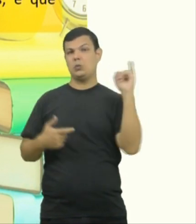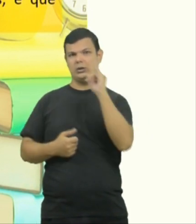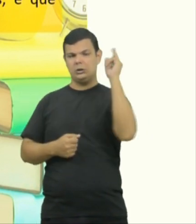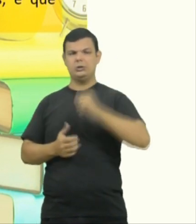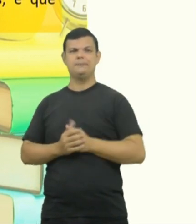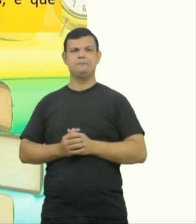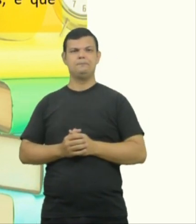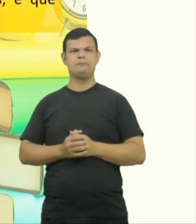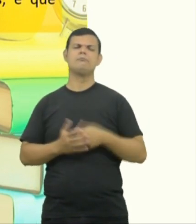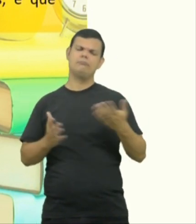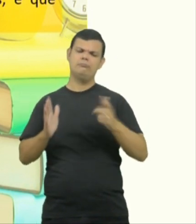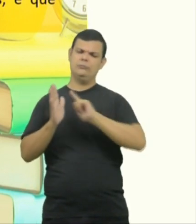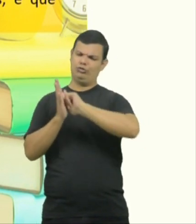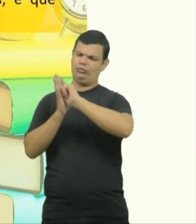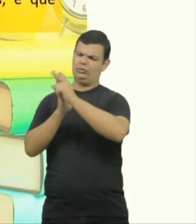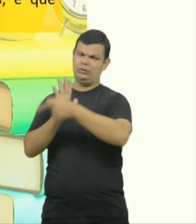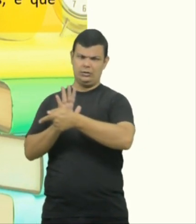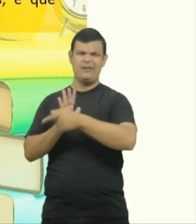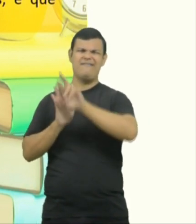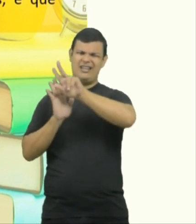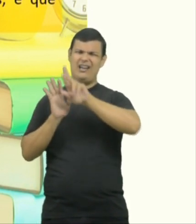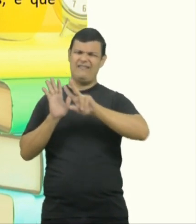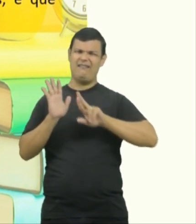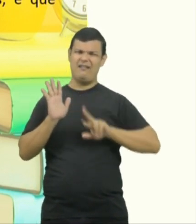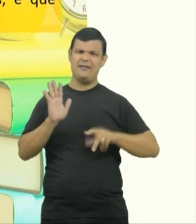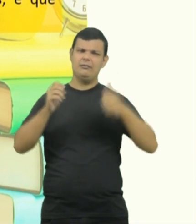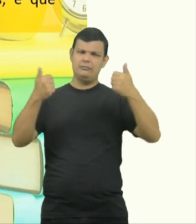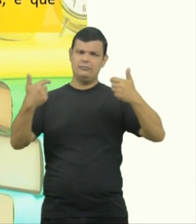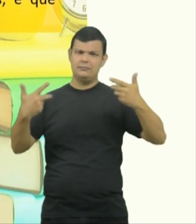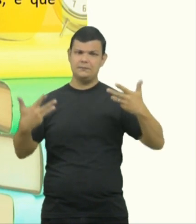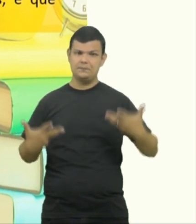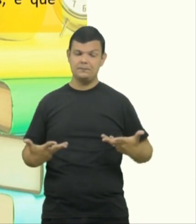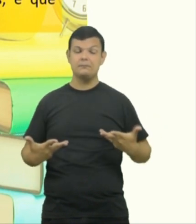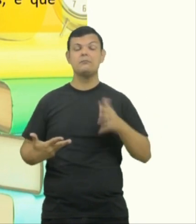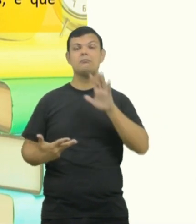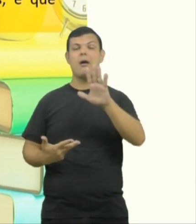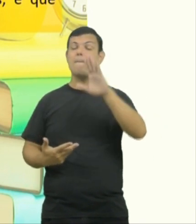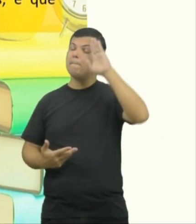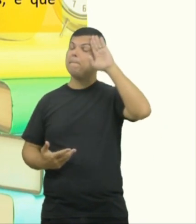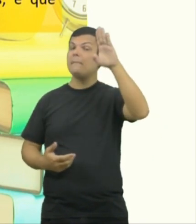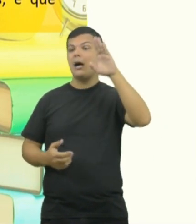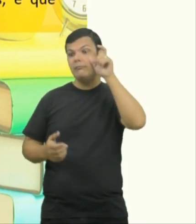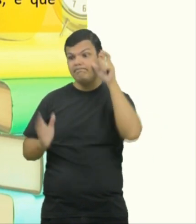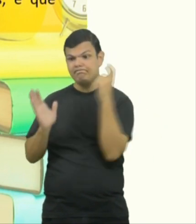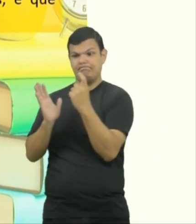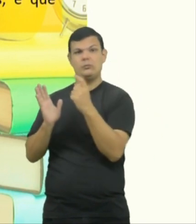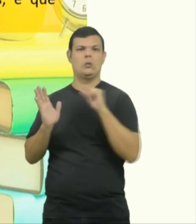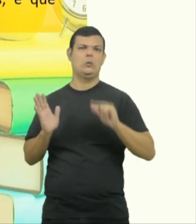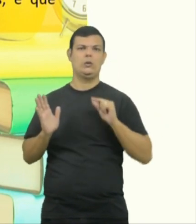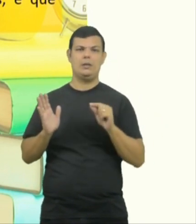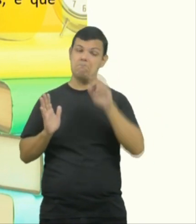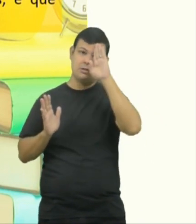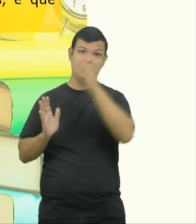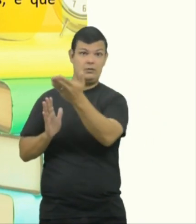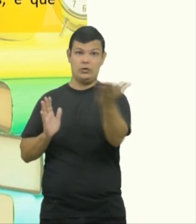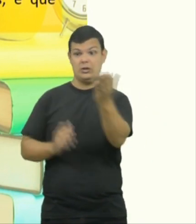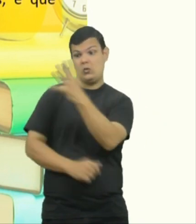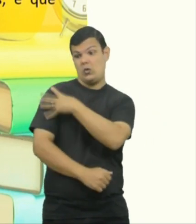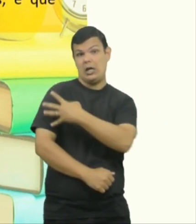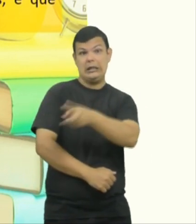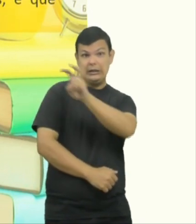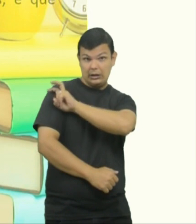eu citei vários tipos de gêneros narrativos aqui, né? Mas o que mais nos interessa nesse momento, principalmente para vocês do quarto e